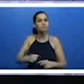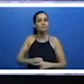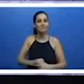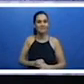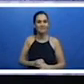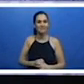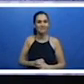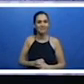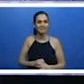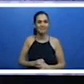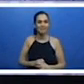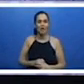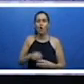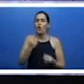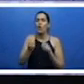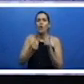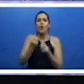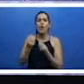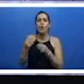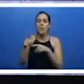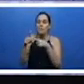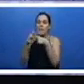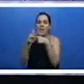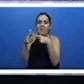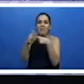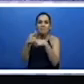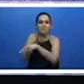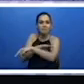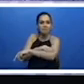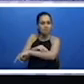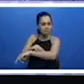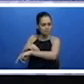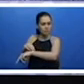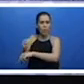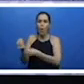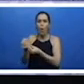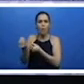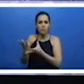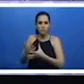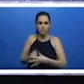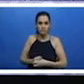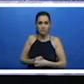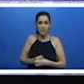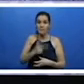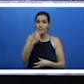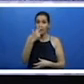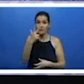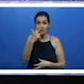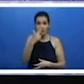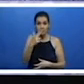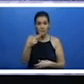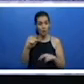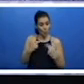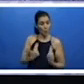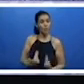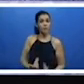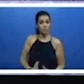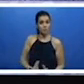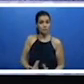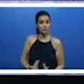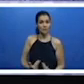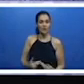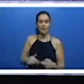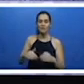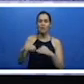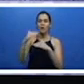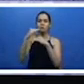Bom, agora a pele dos anfíbios. Os anfíbios apresentam uma pele muito semelhante à nossa no que se refere à divisão de camadas,